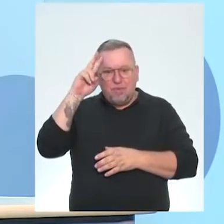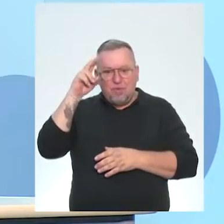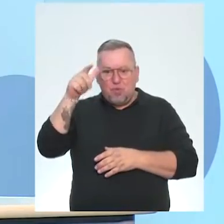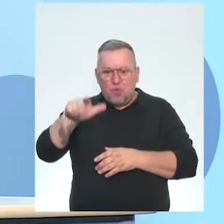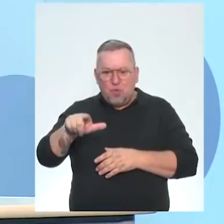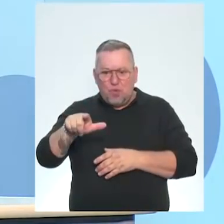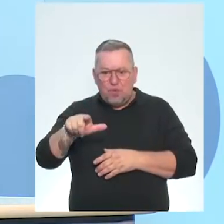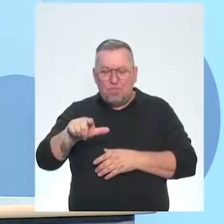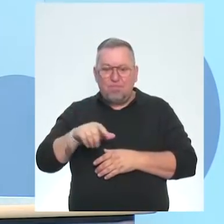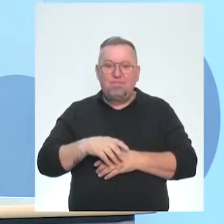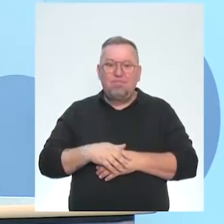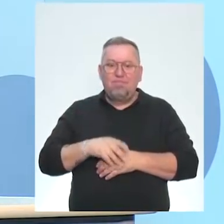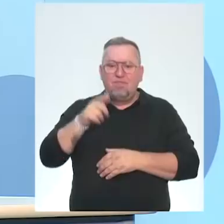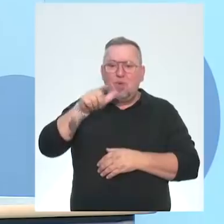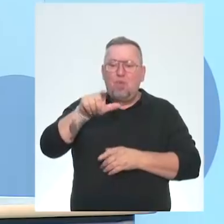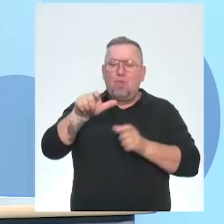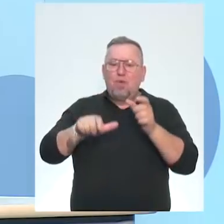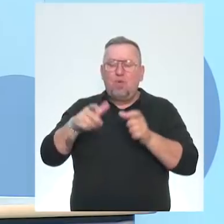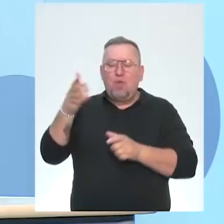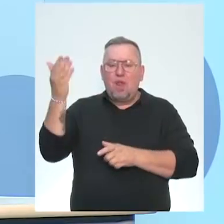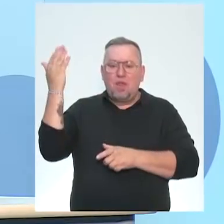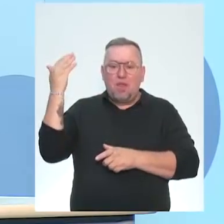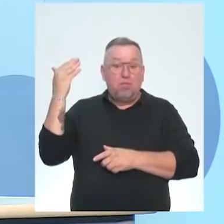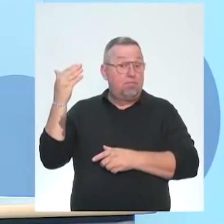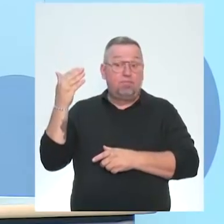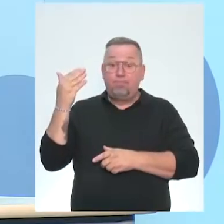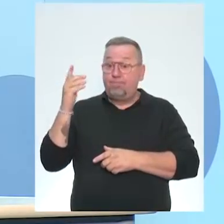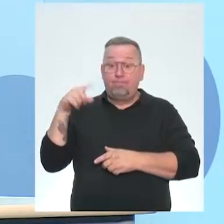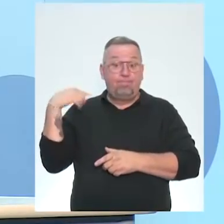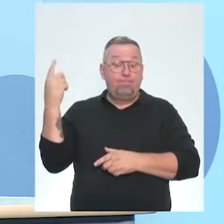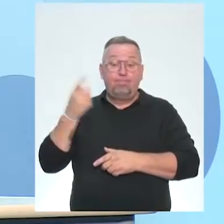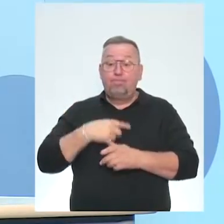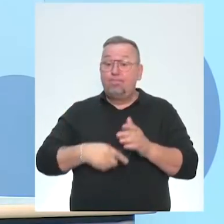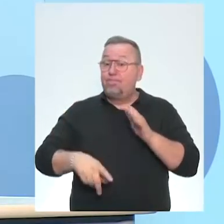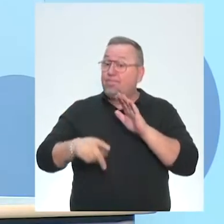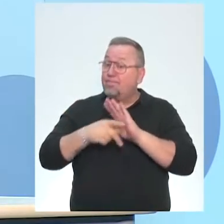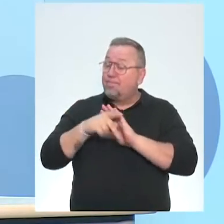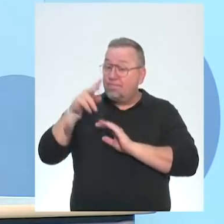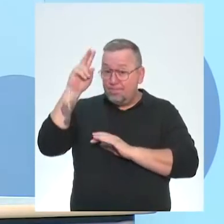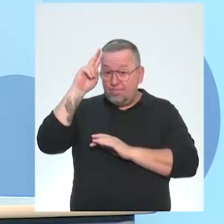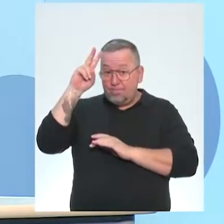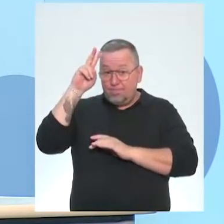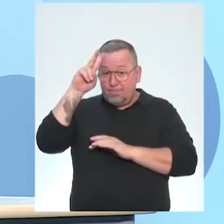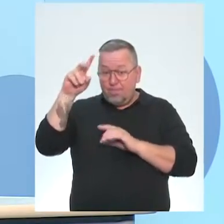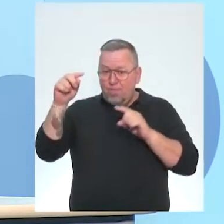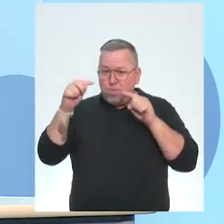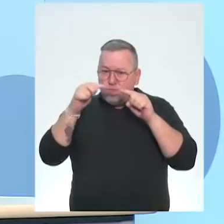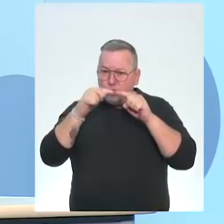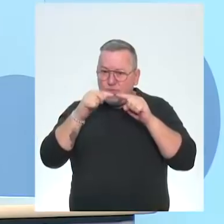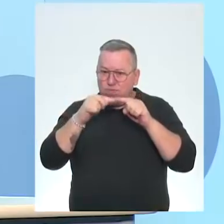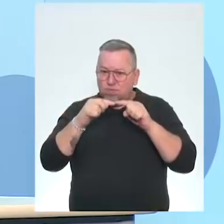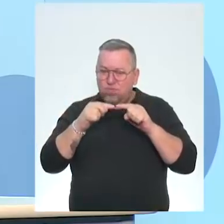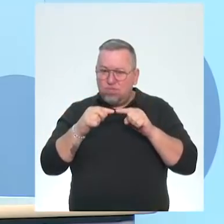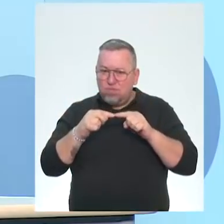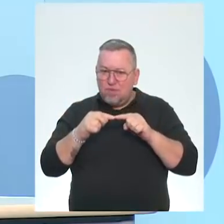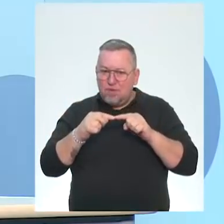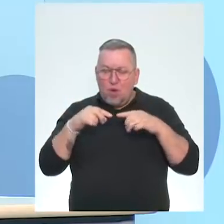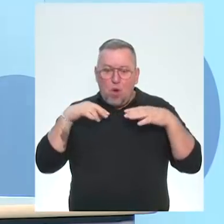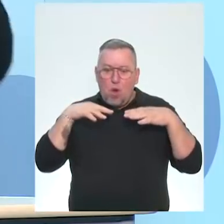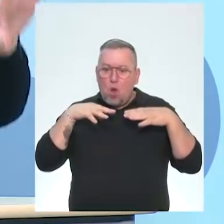outros, né? É a história de muito tempo atrás, e não é, porque a nossa própria história, ela está diretamente conectada